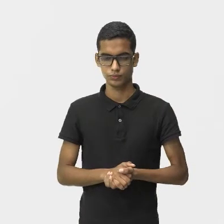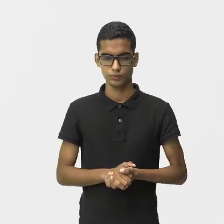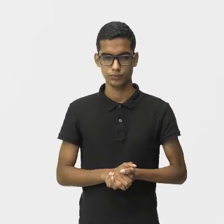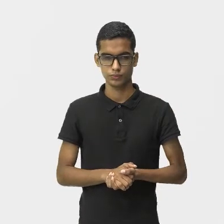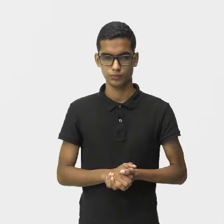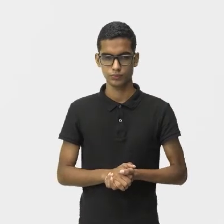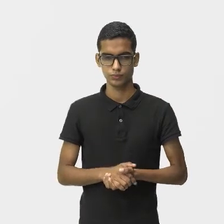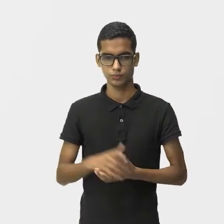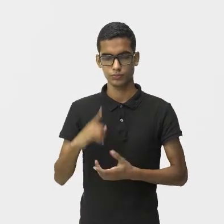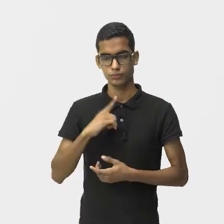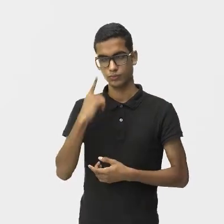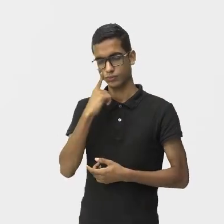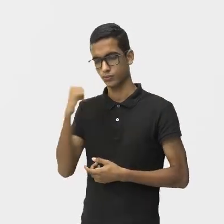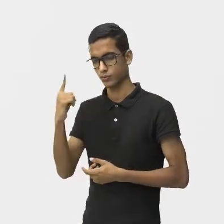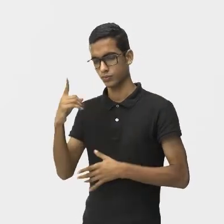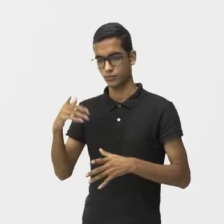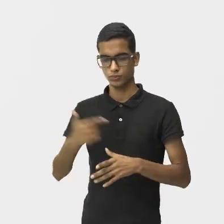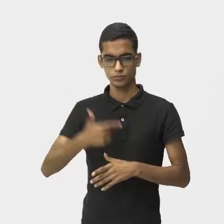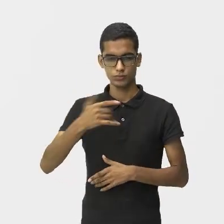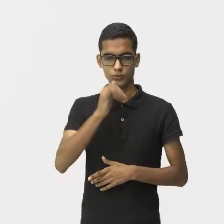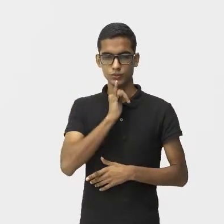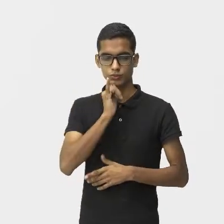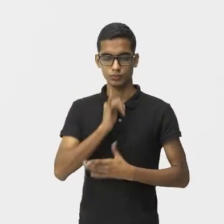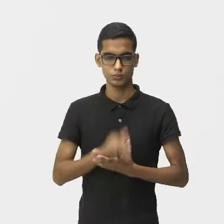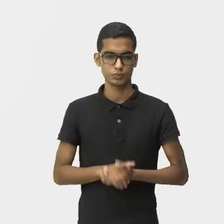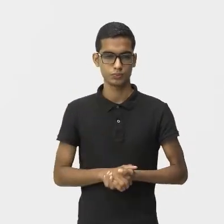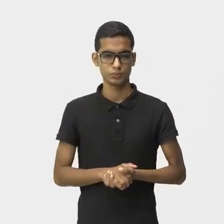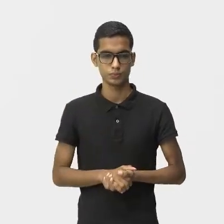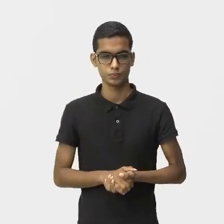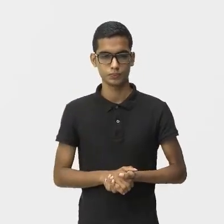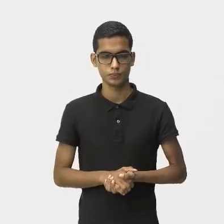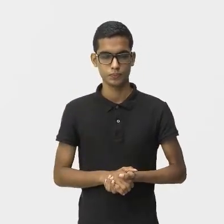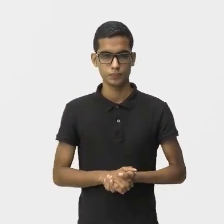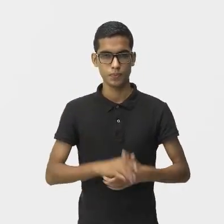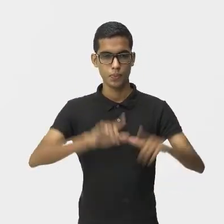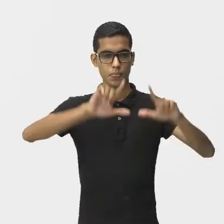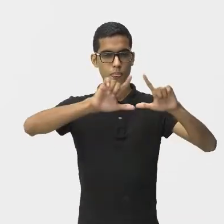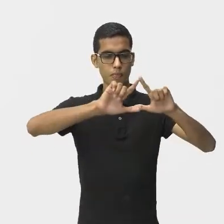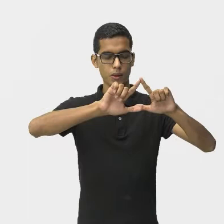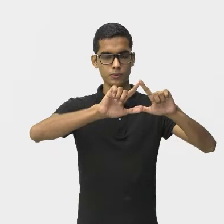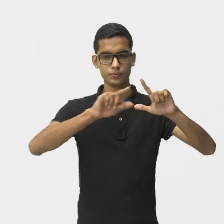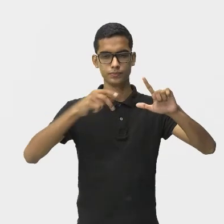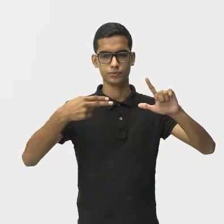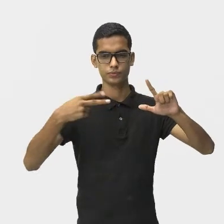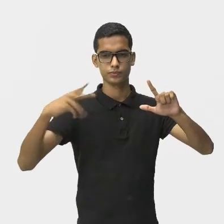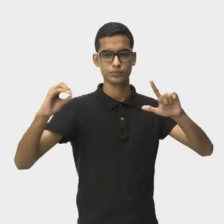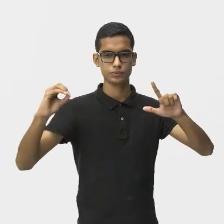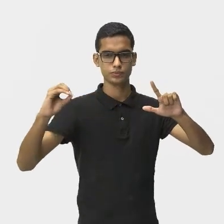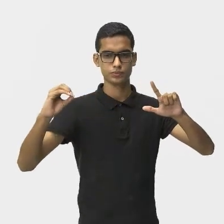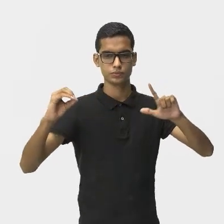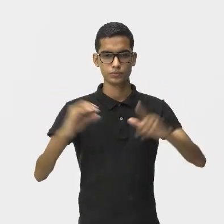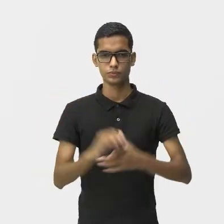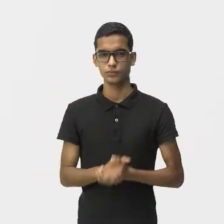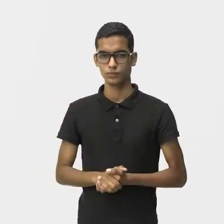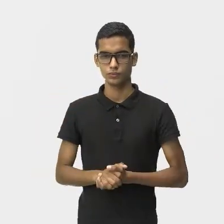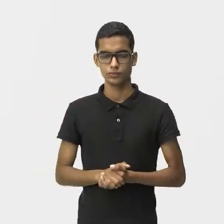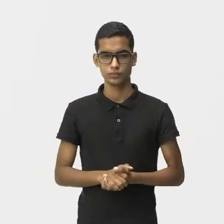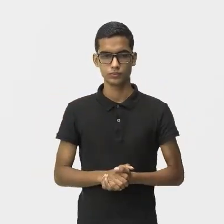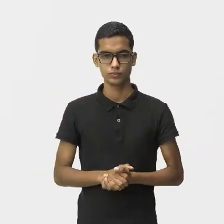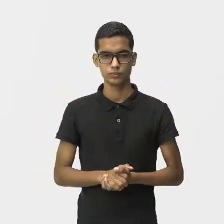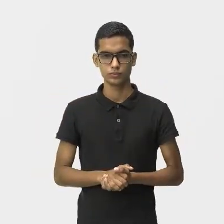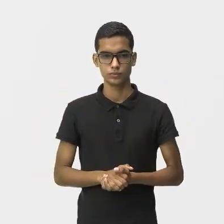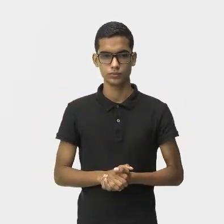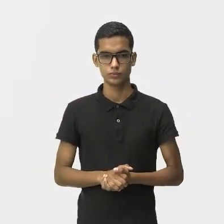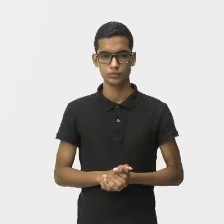o segundo caso, olha só, o delta ele é igual a zero. Então, como é que a gente faz para descobrir? Vamos encontrar o delta,